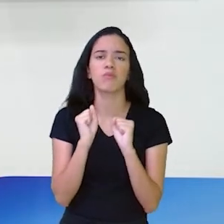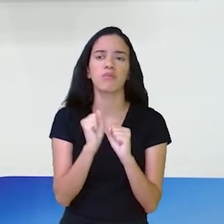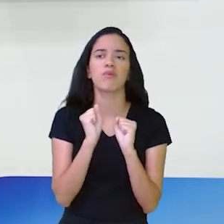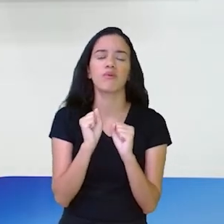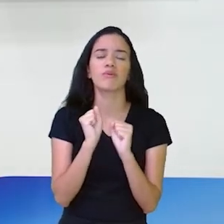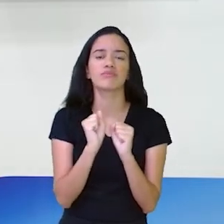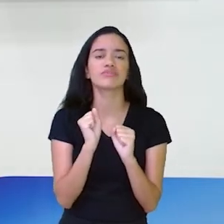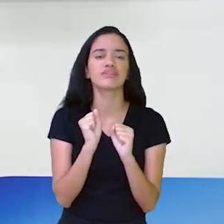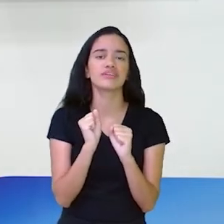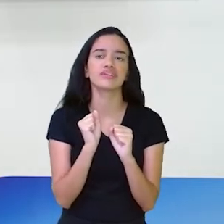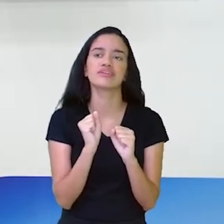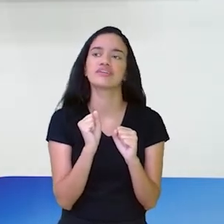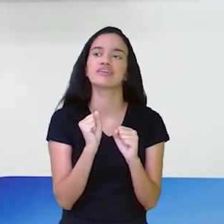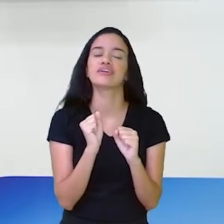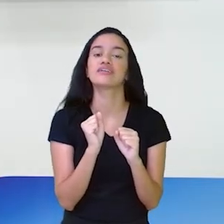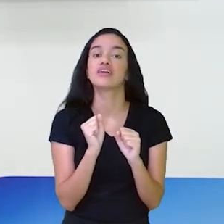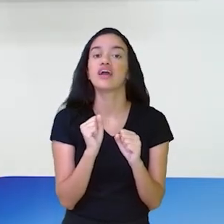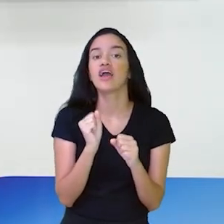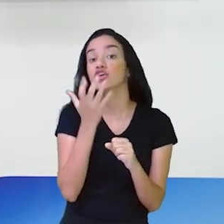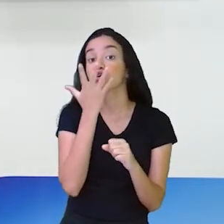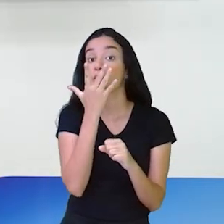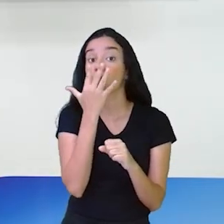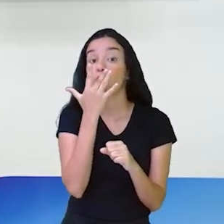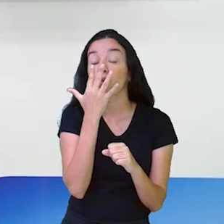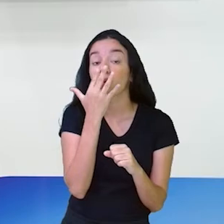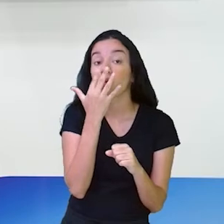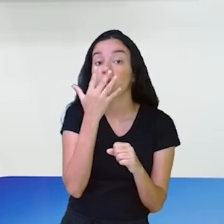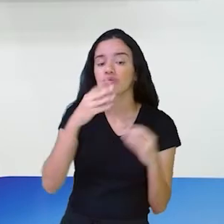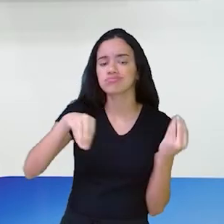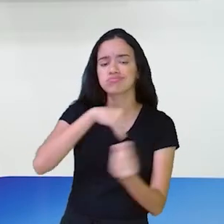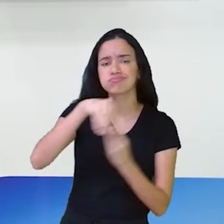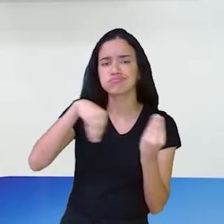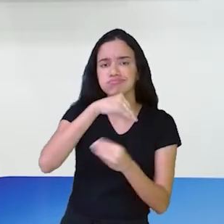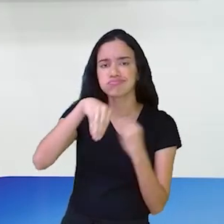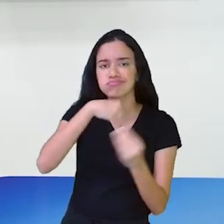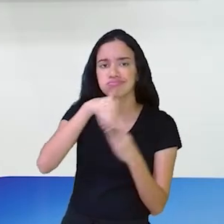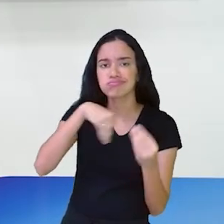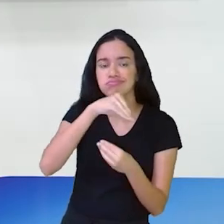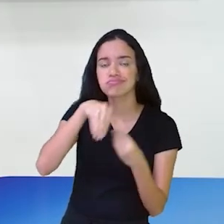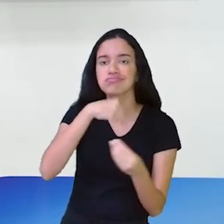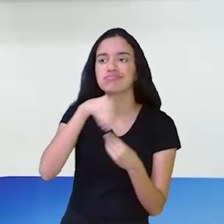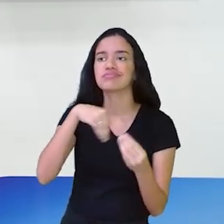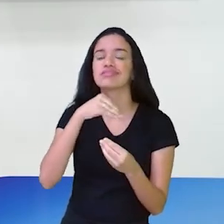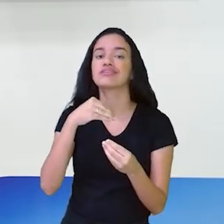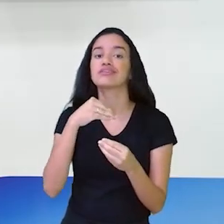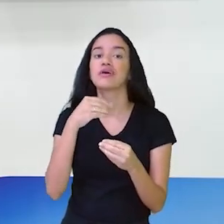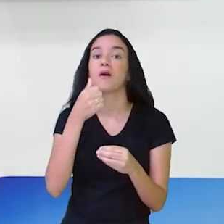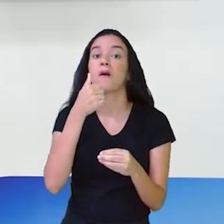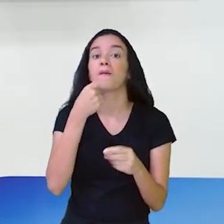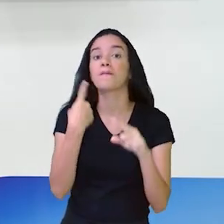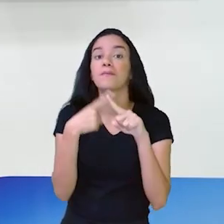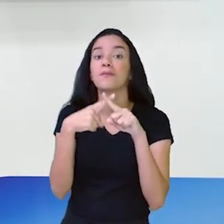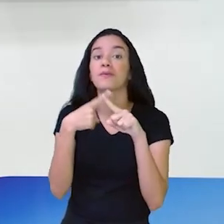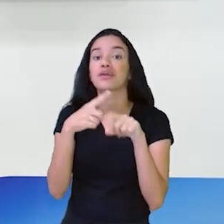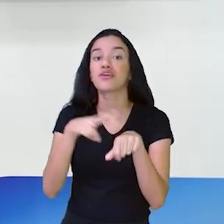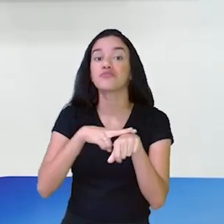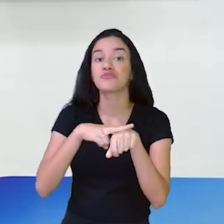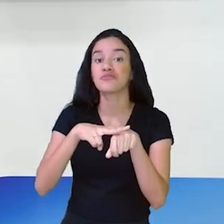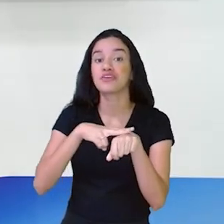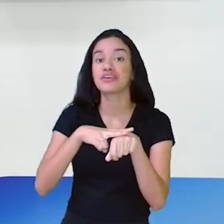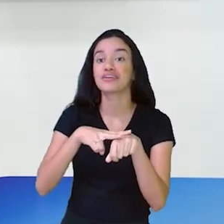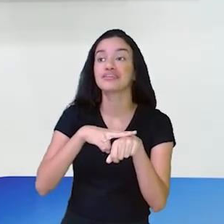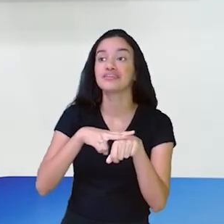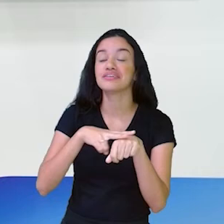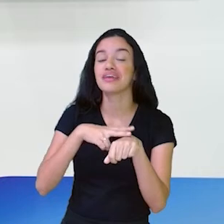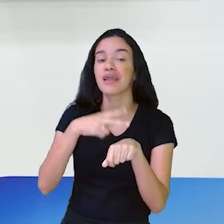cores secundárias, porque aqui a maioria das cores aqui são primárias. Só o verde que não é uma cor primária, é uma cor secundária. Isso